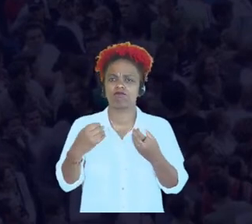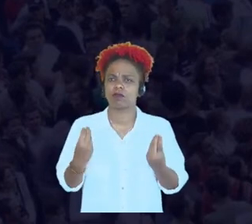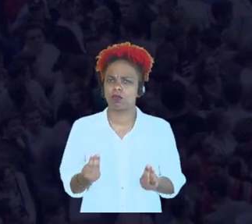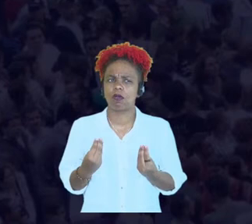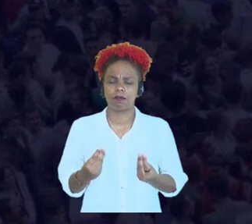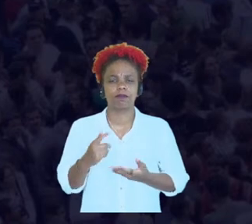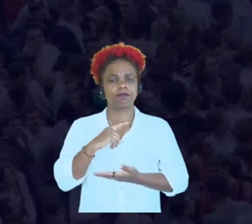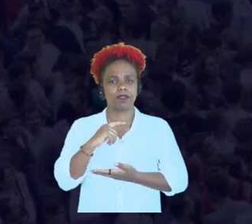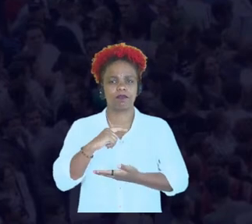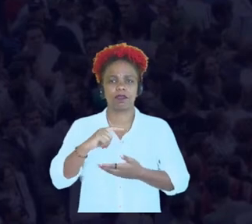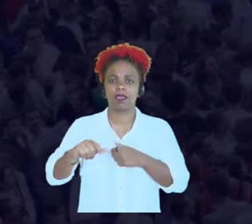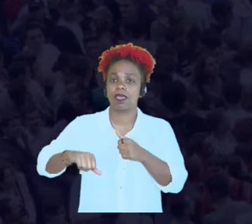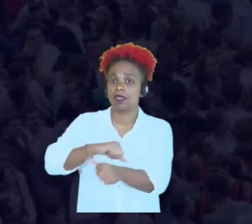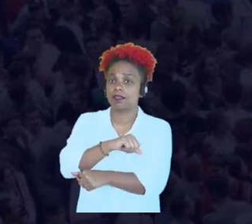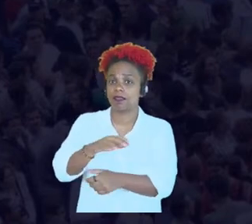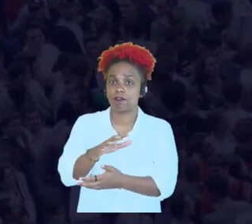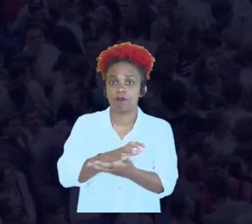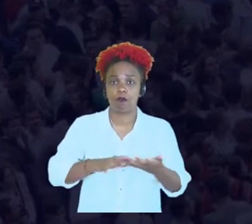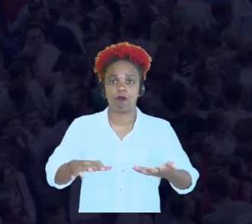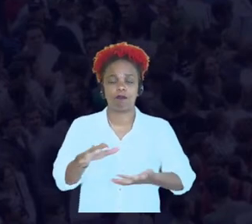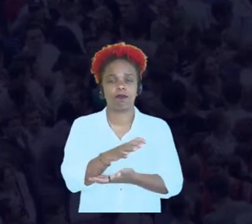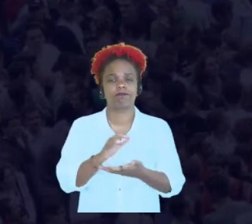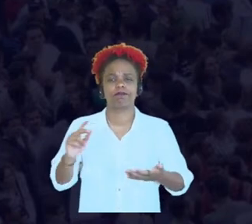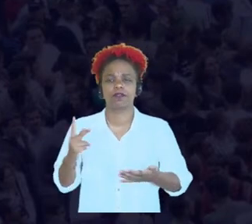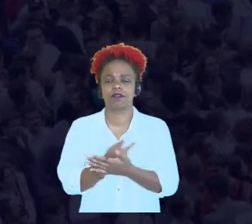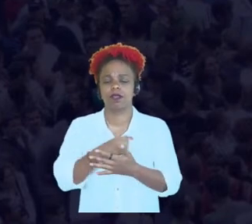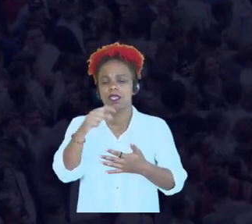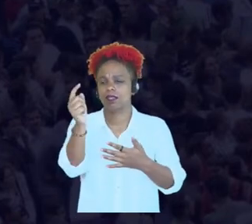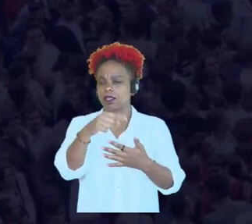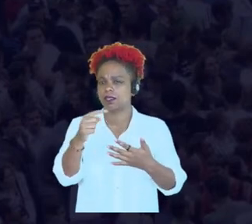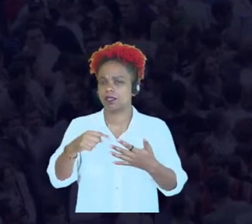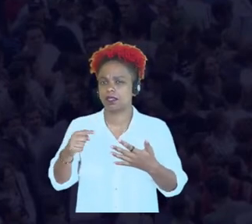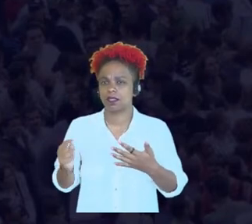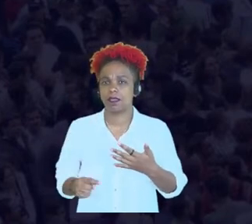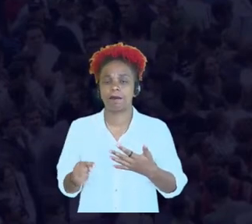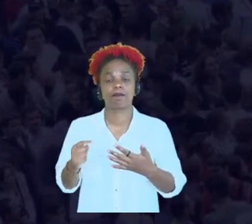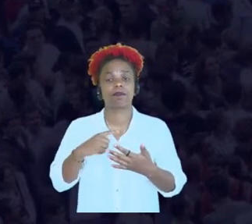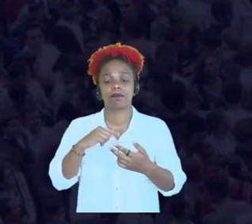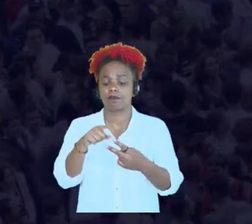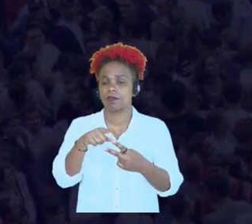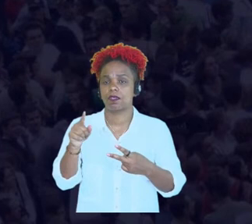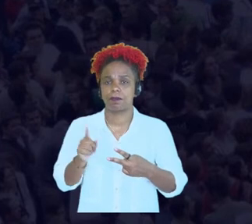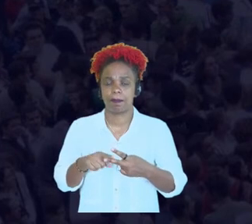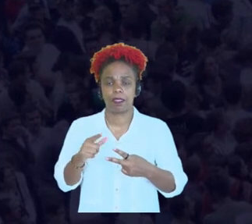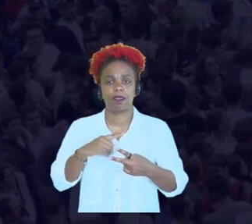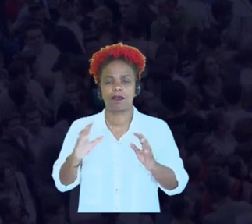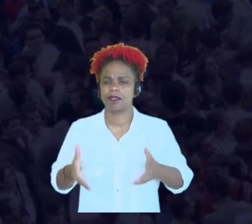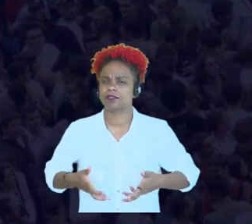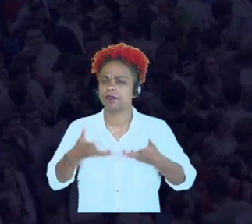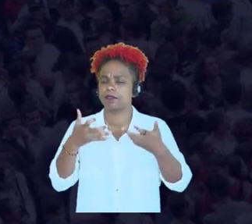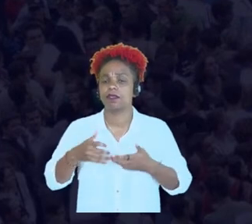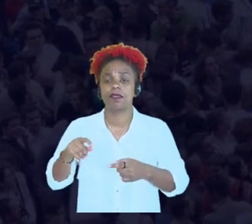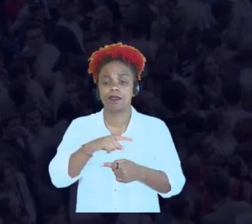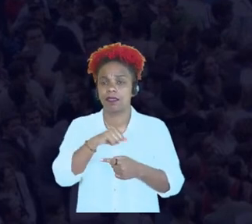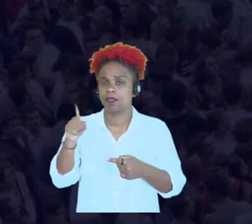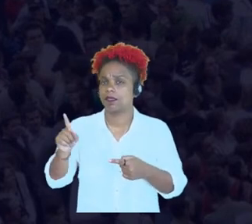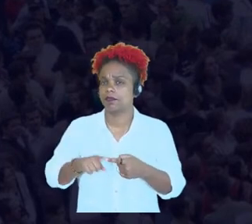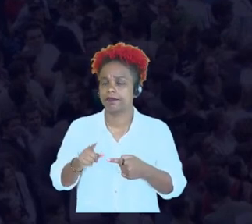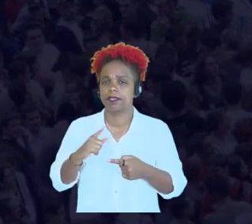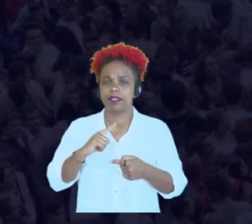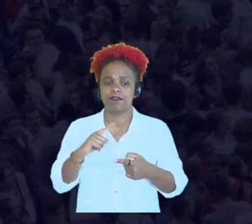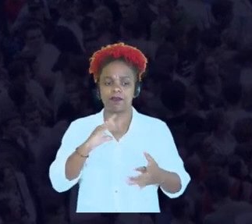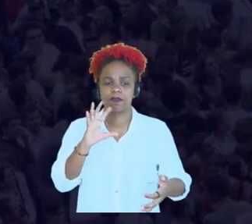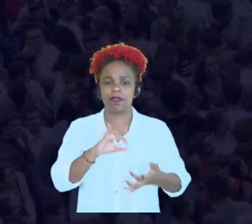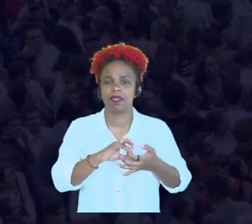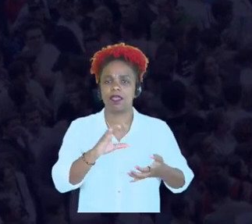2017? Bom, diversas coisas aconteceram, mas dois pontos precisam ser ressaltados. O primeiro foi o fim das